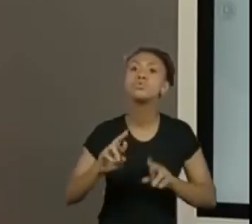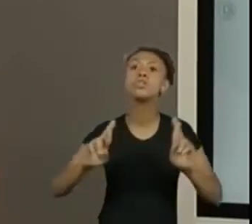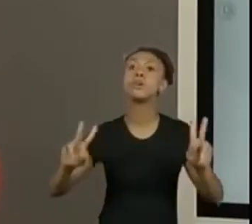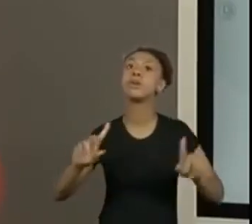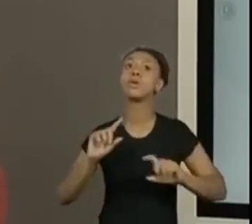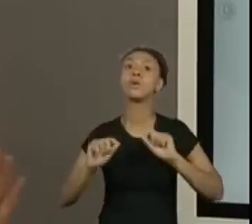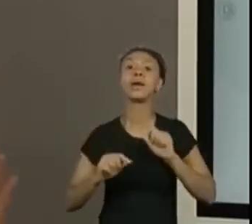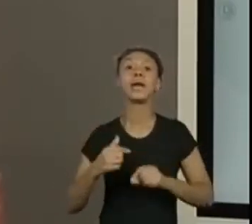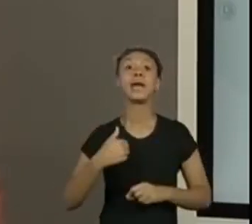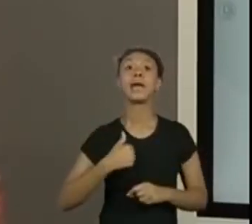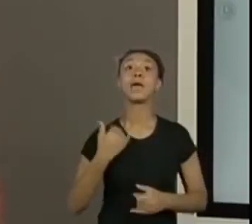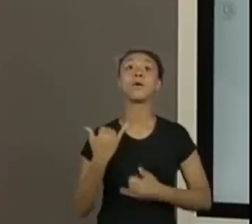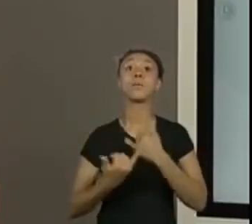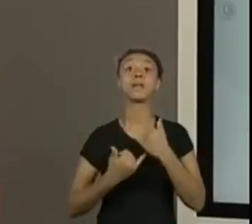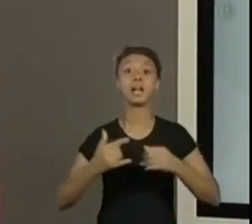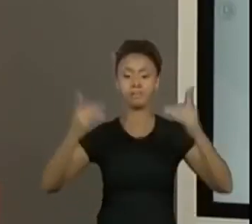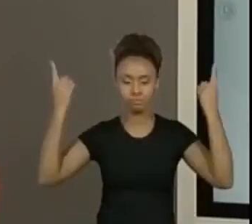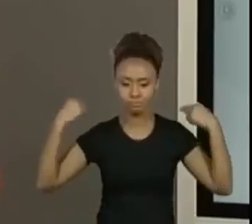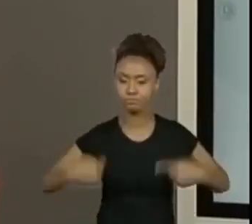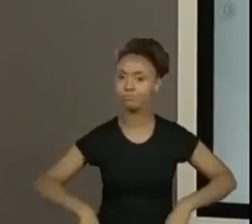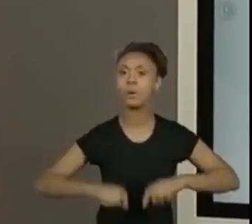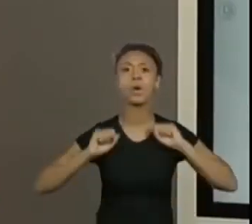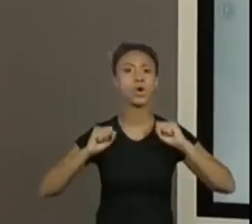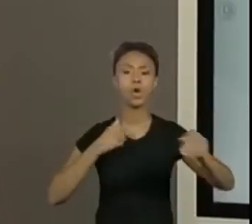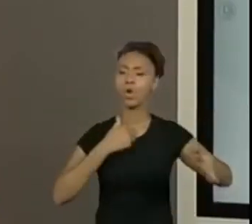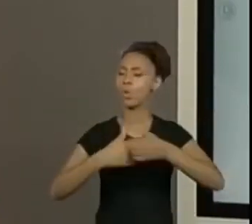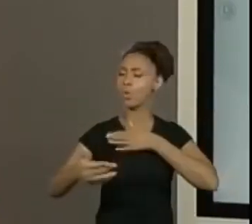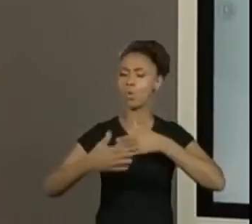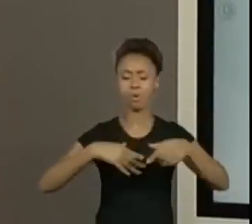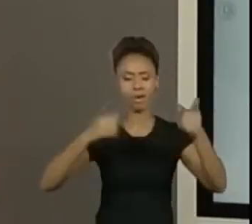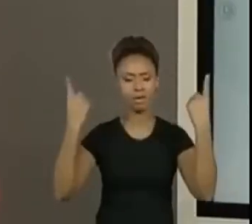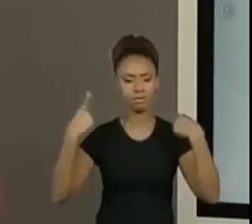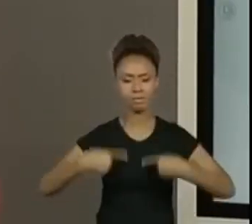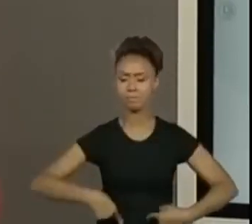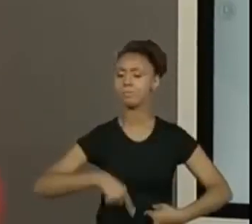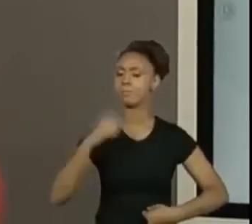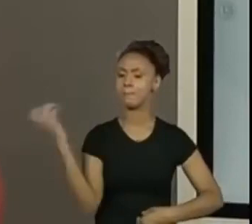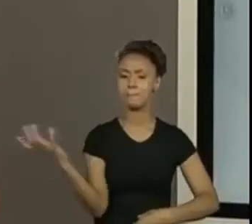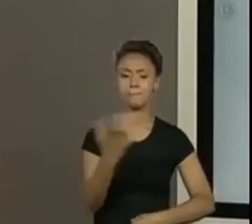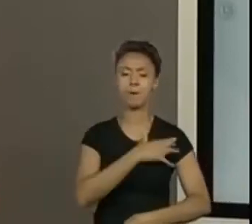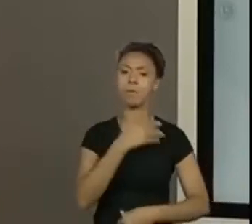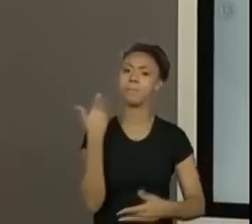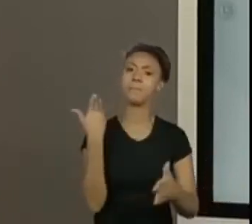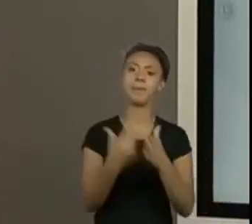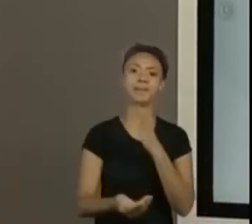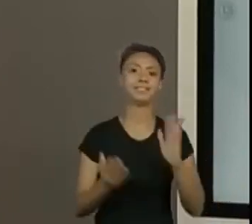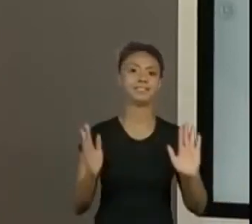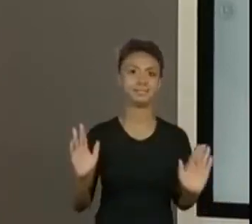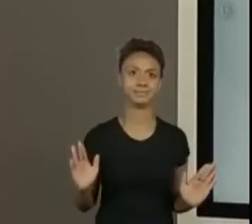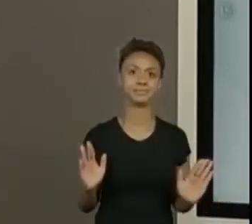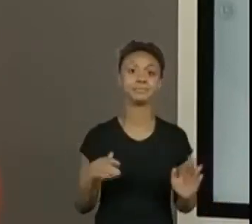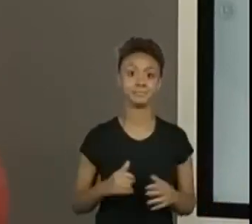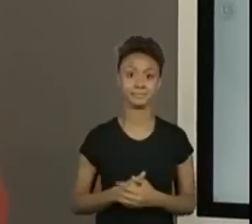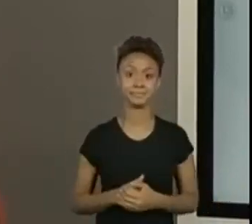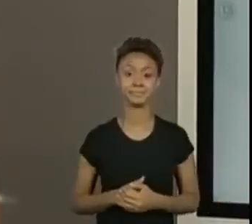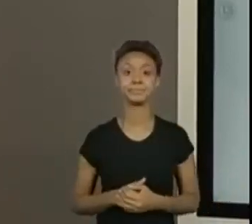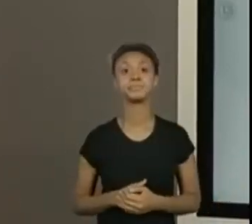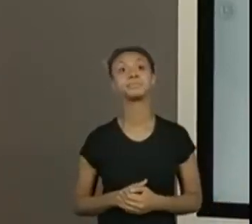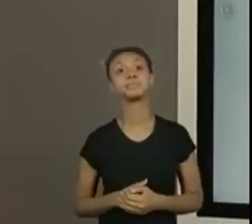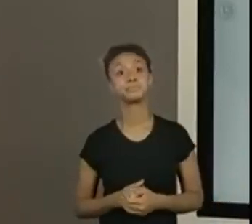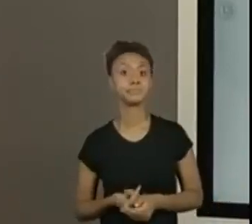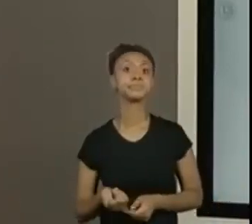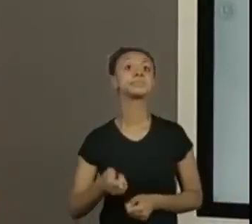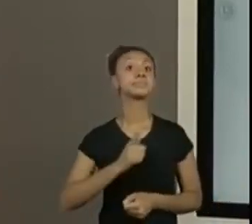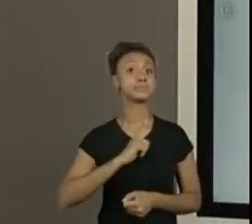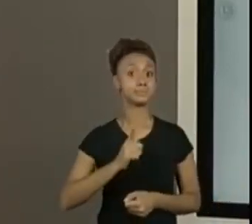sempre brinquei com tudo quente, nada frio. Então, onde acerta, queima, né? Então, tem essa variação. E tem também